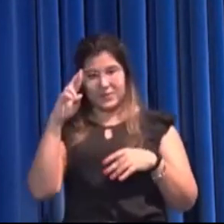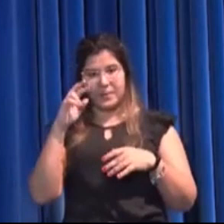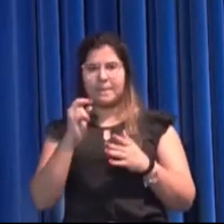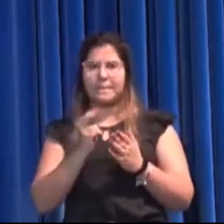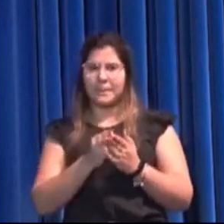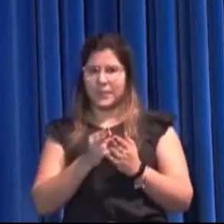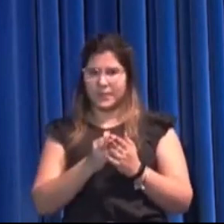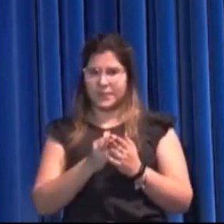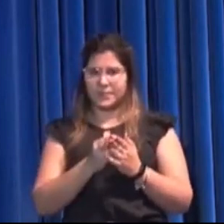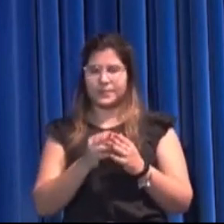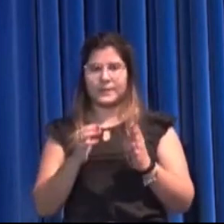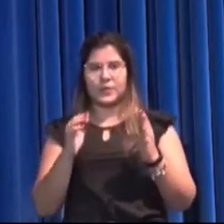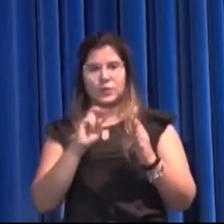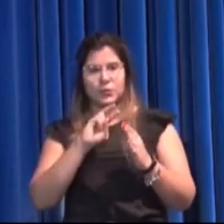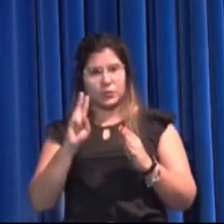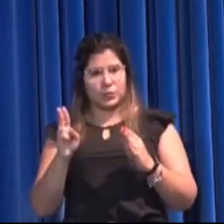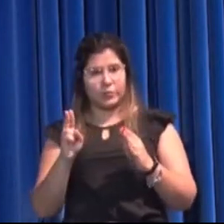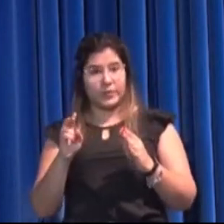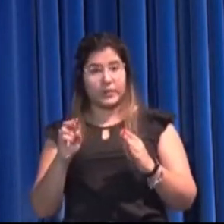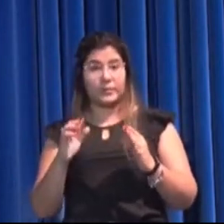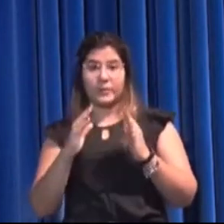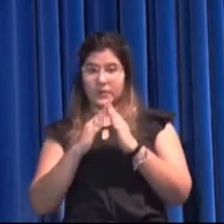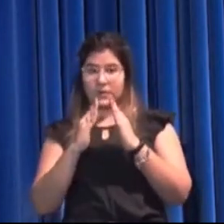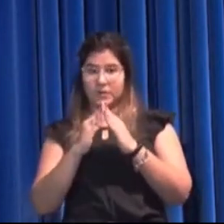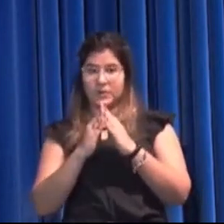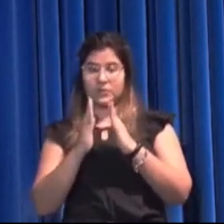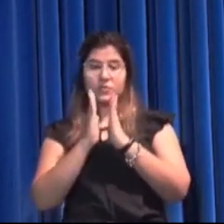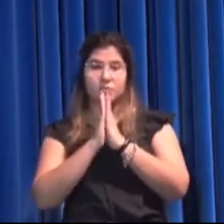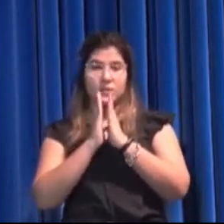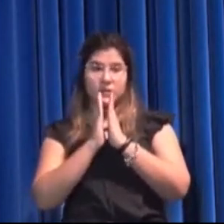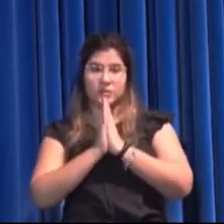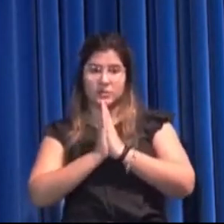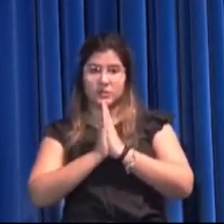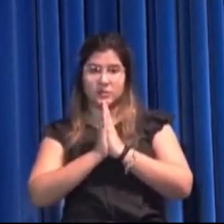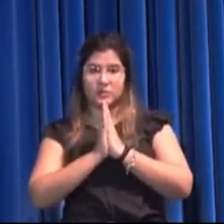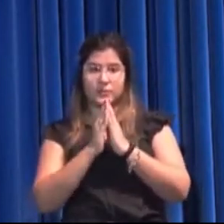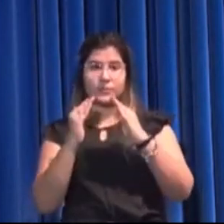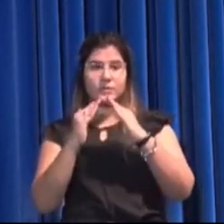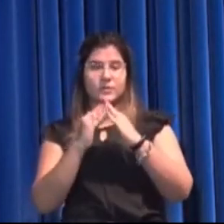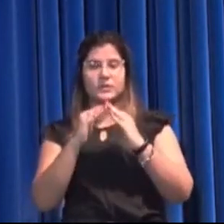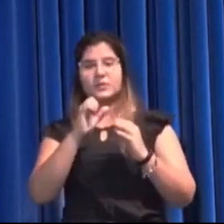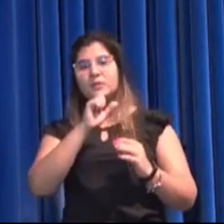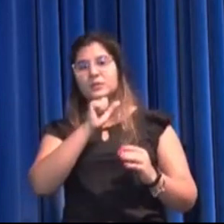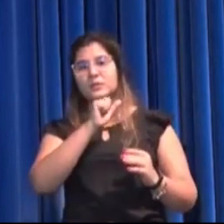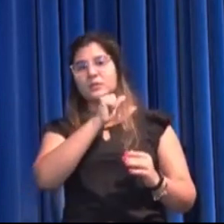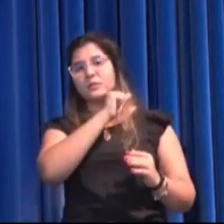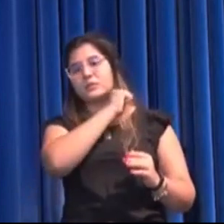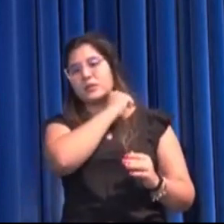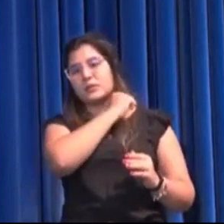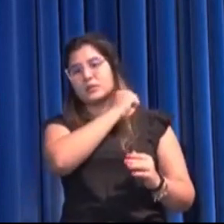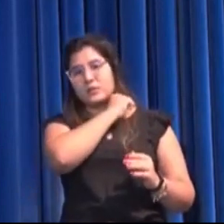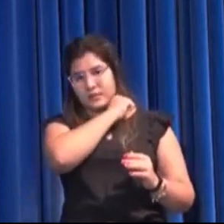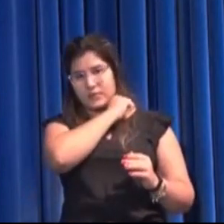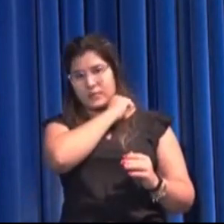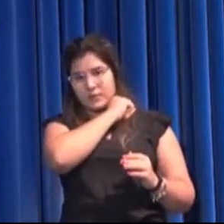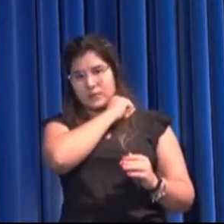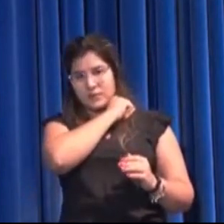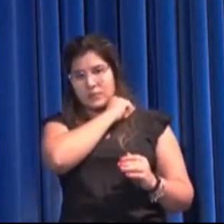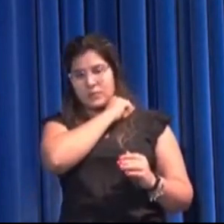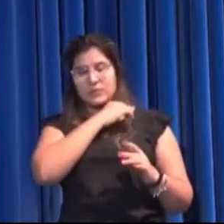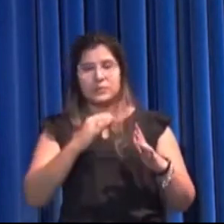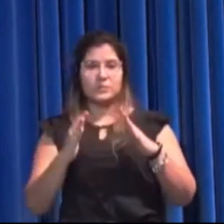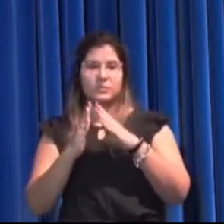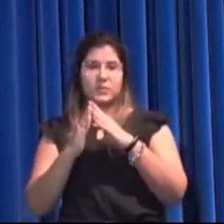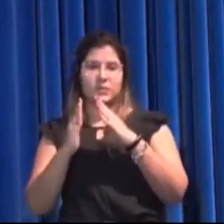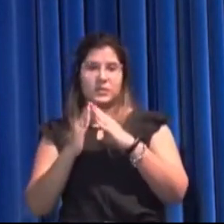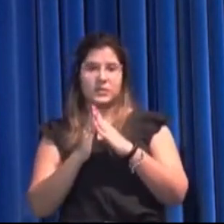nome, era uma casa de oração, era uma casa de sacrifício, de holocausto, e era uma